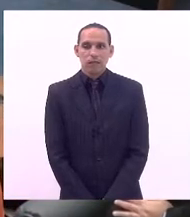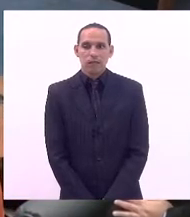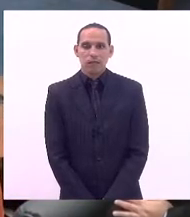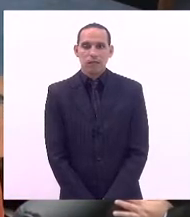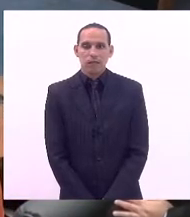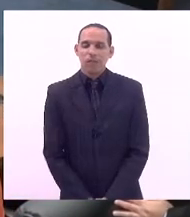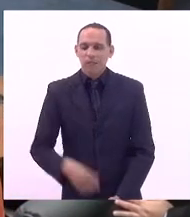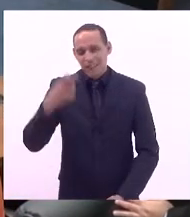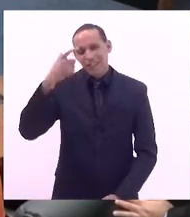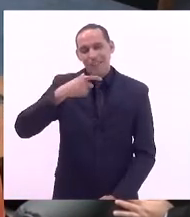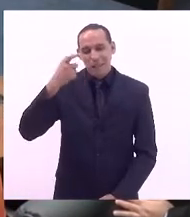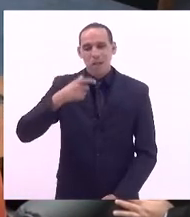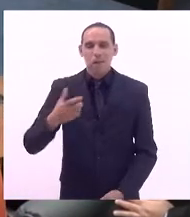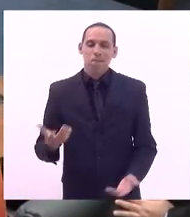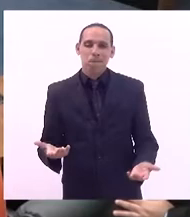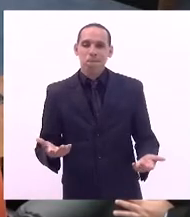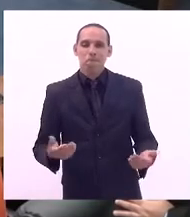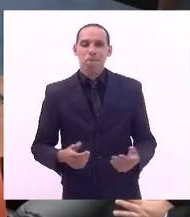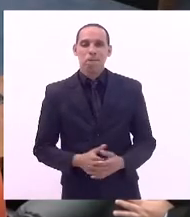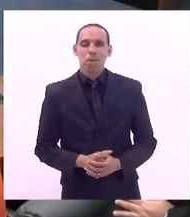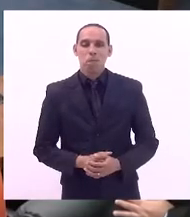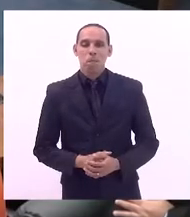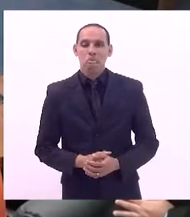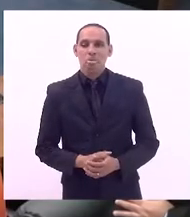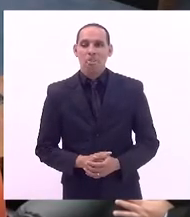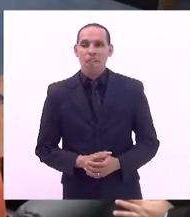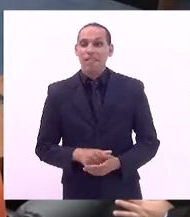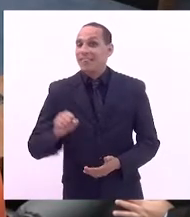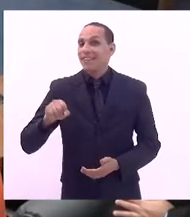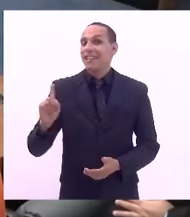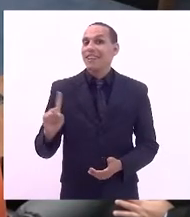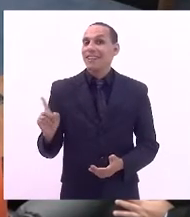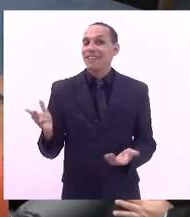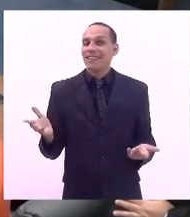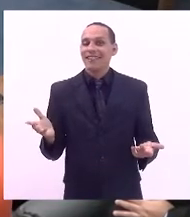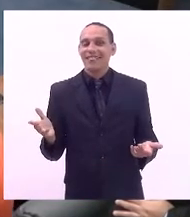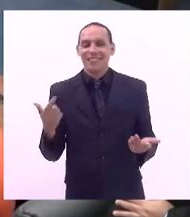lindo né é sim ou não